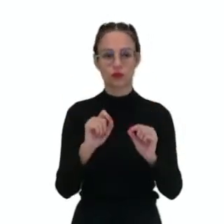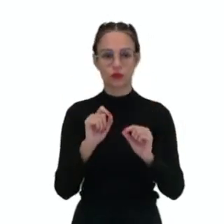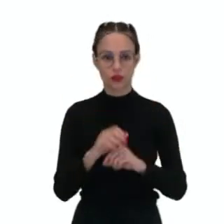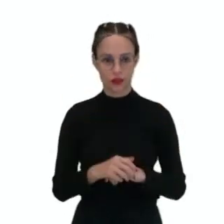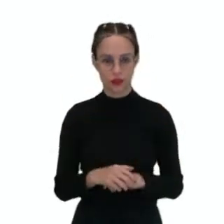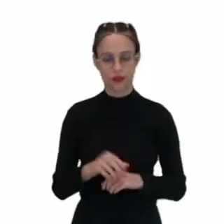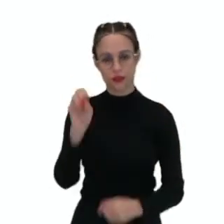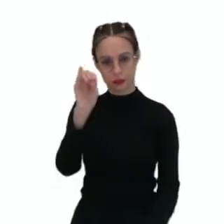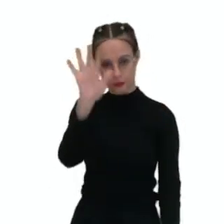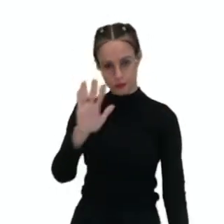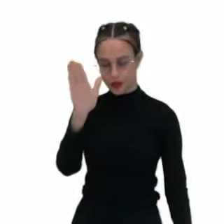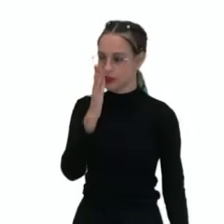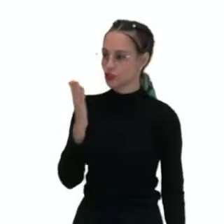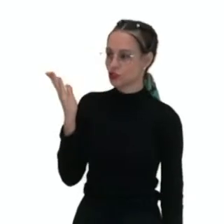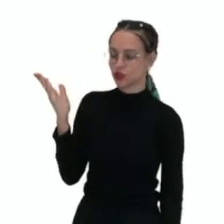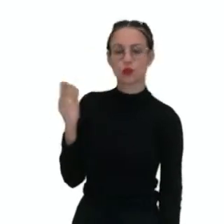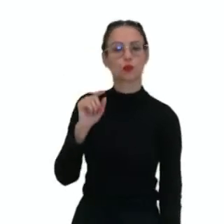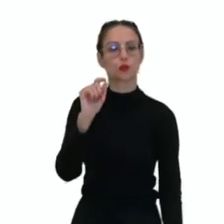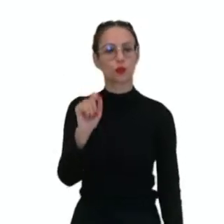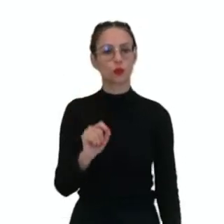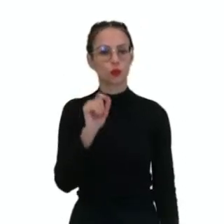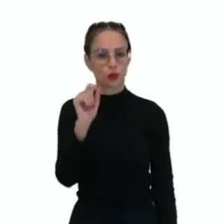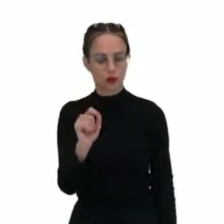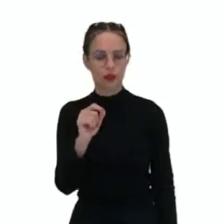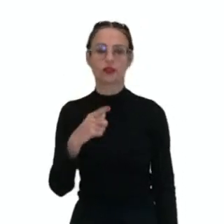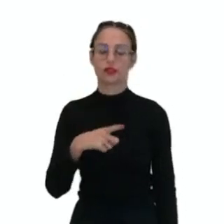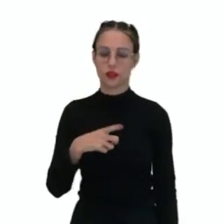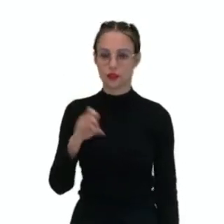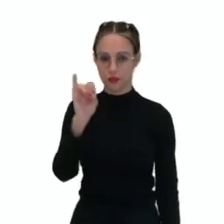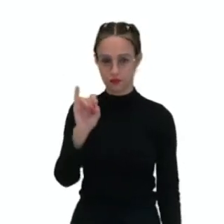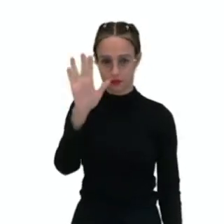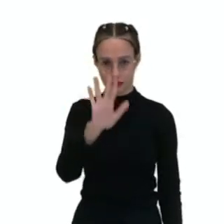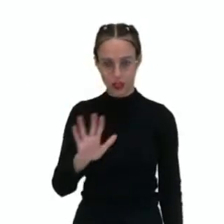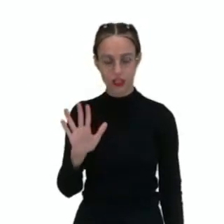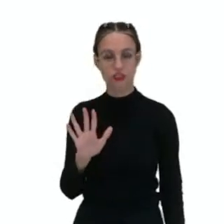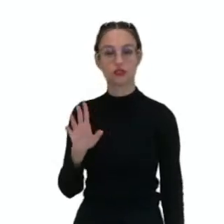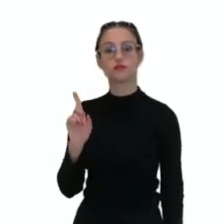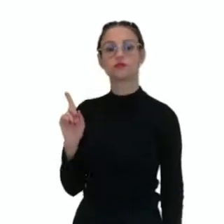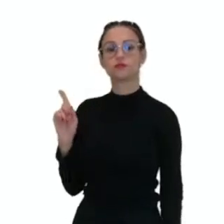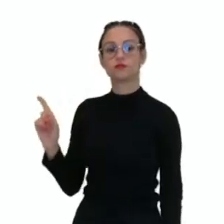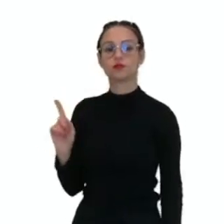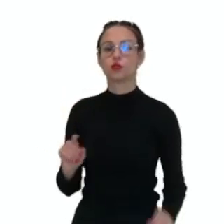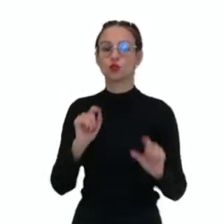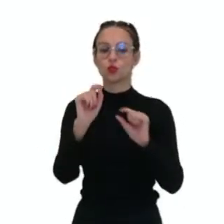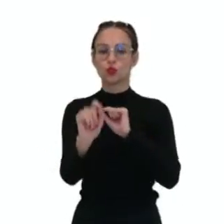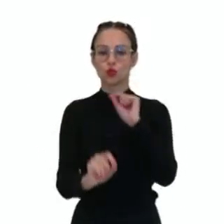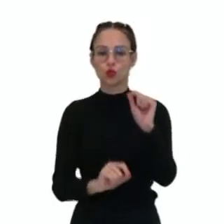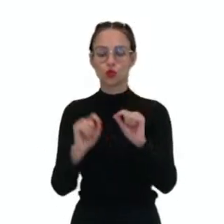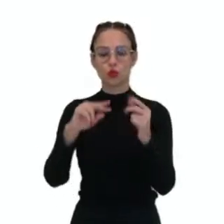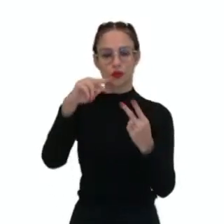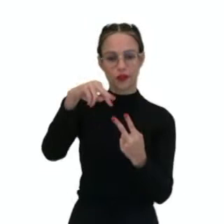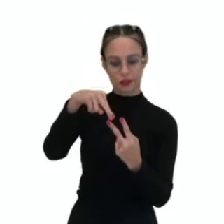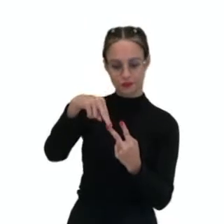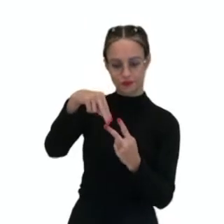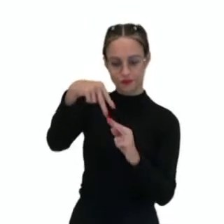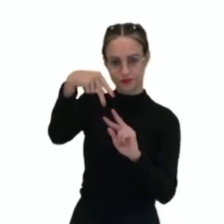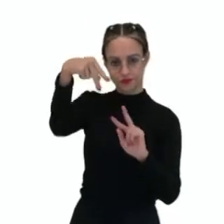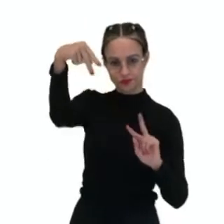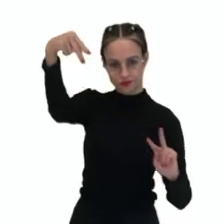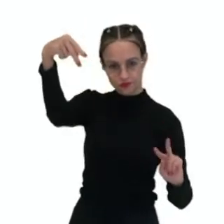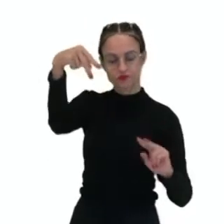nesta imagem, nós temos uma imagem ali, uma ilustração da cadeia de